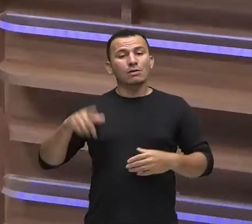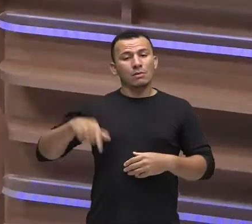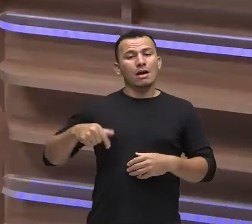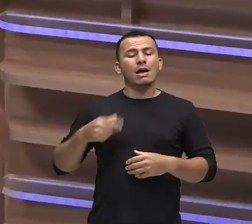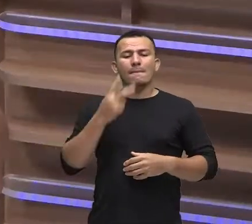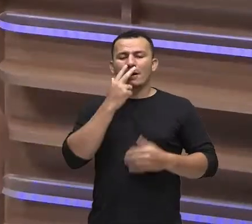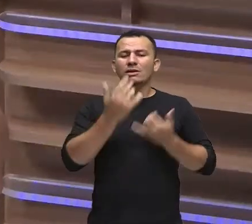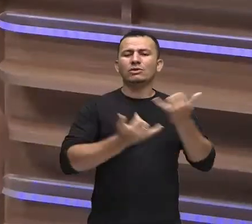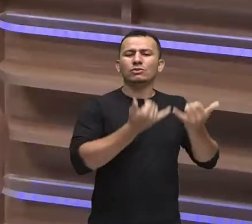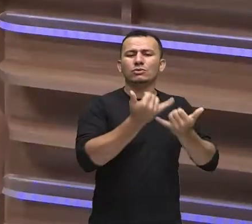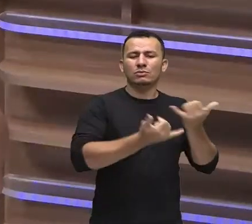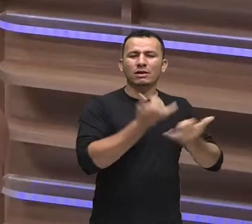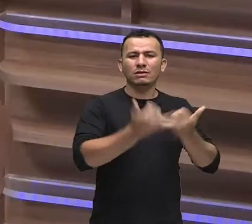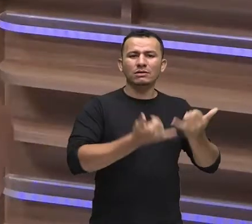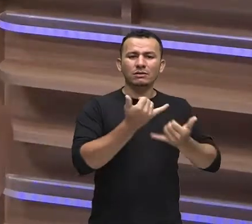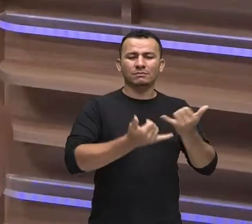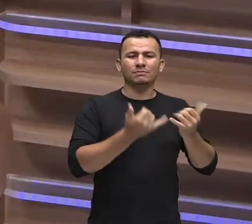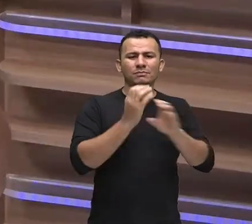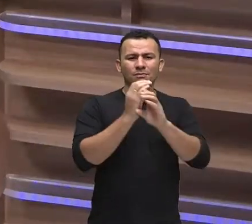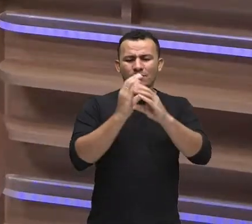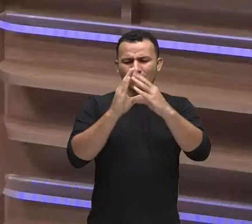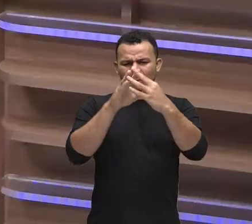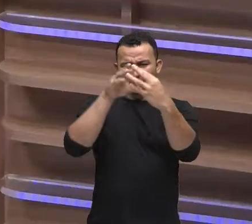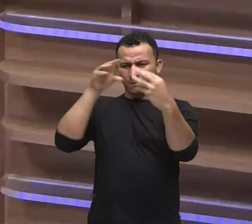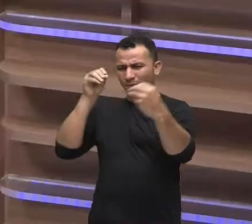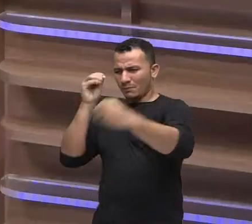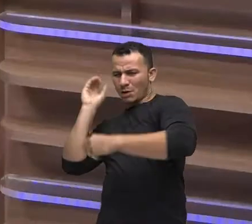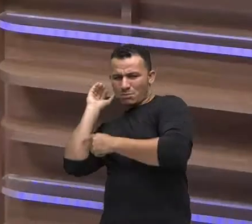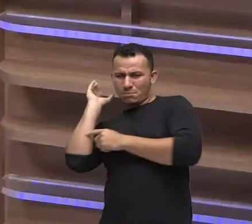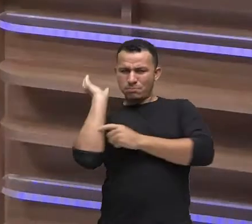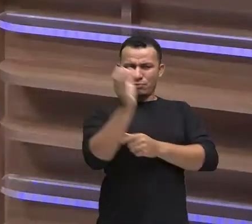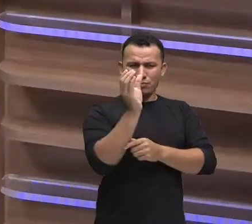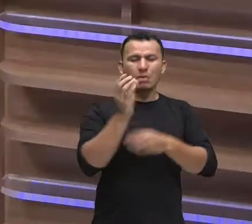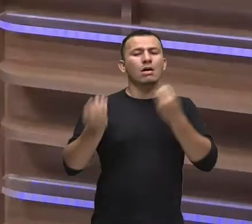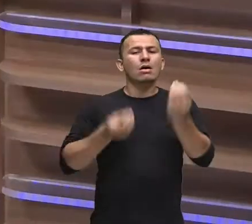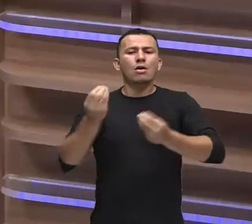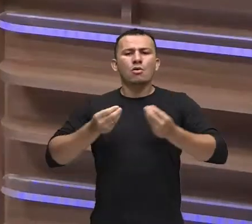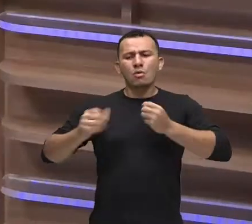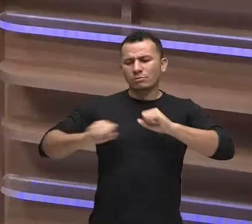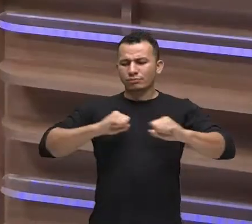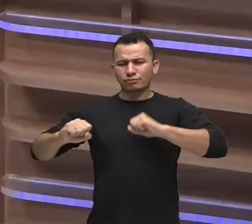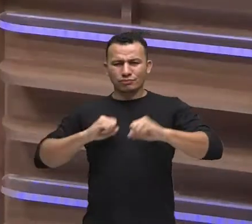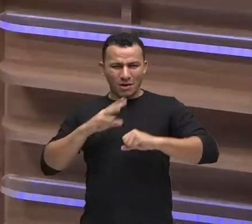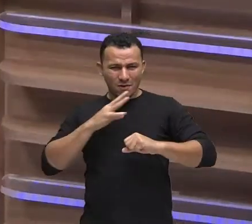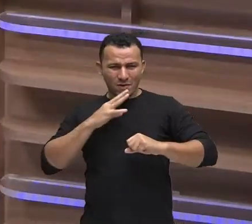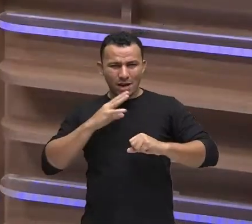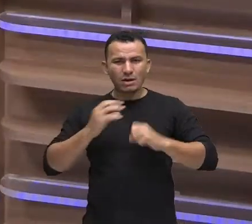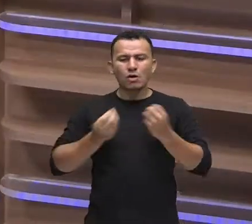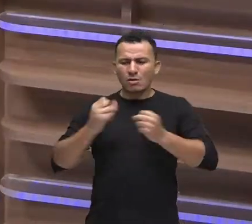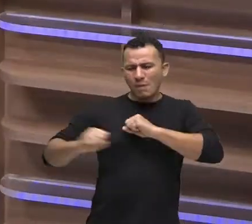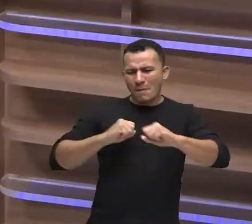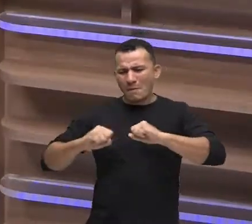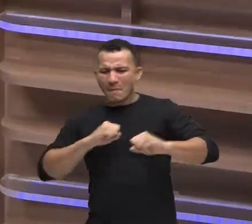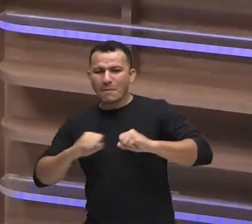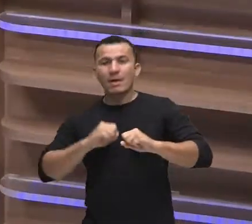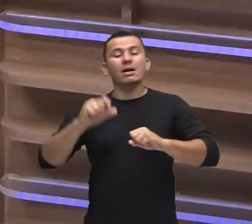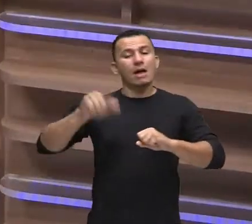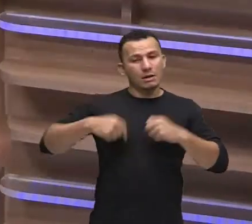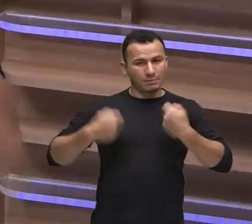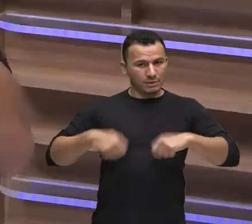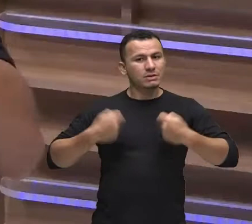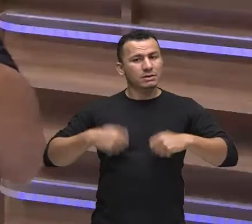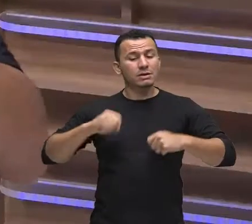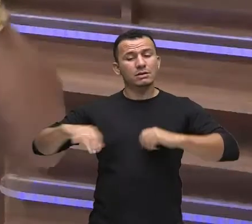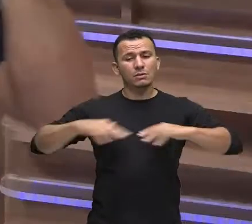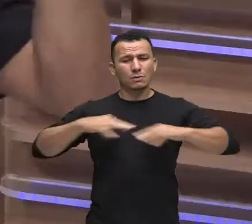jogo de futebol americano, né? Com a diferença de para onde eu terei que correr, o que eu terei que tirar. Mas o futebol americano, eu preciso correr